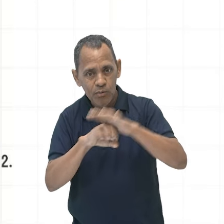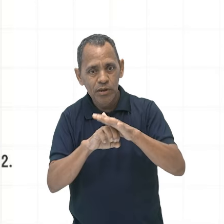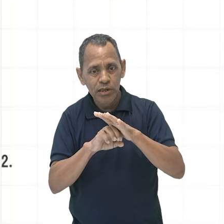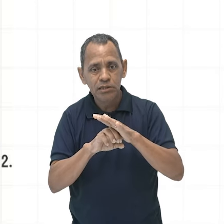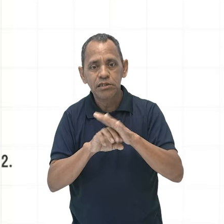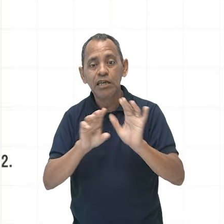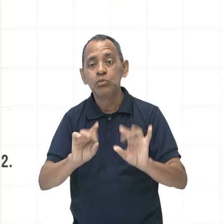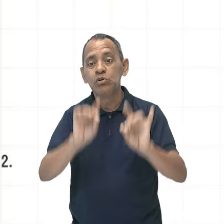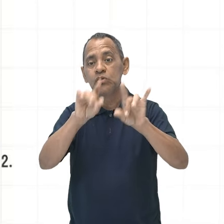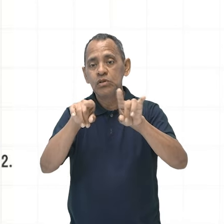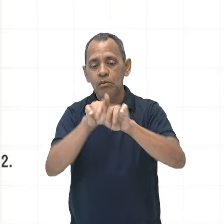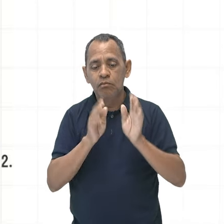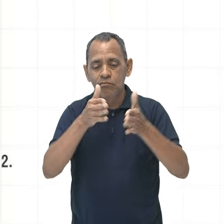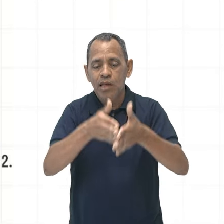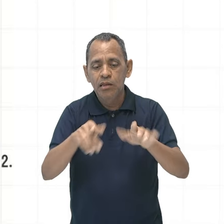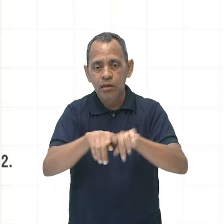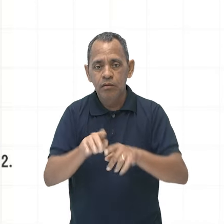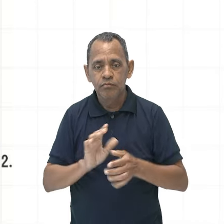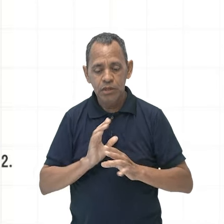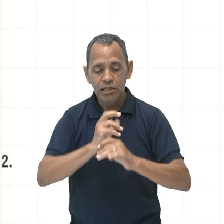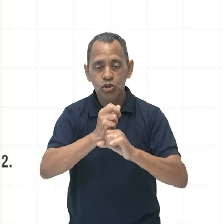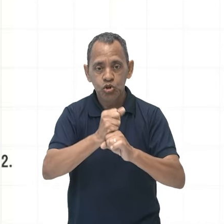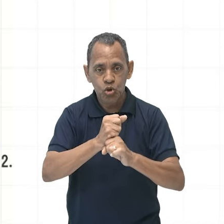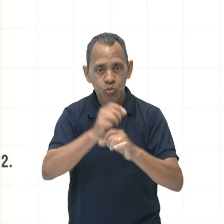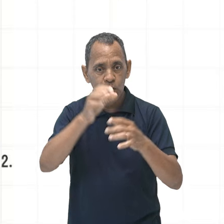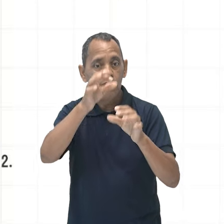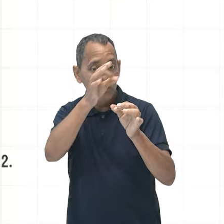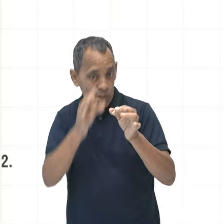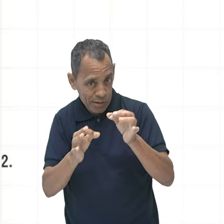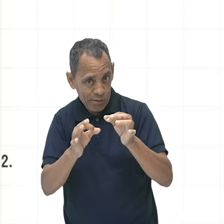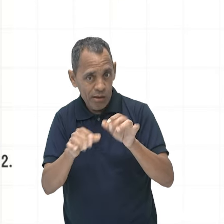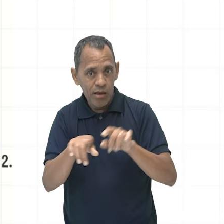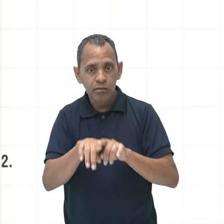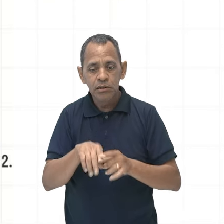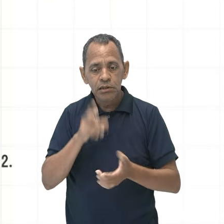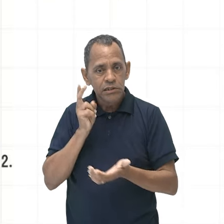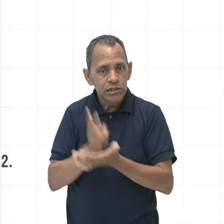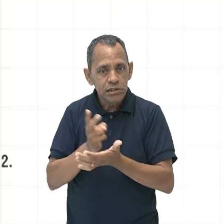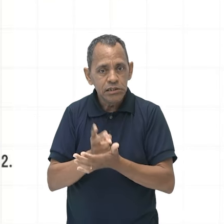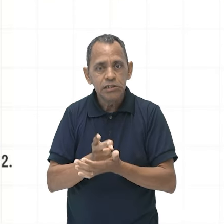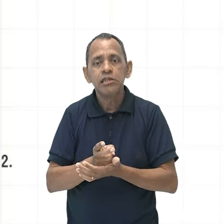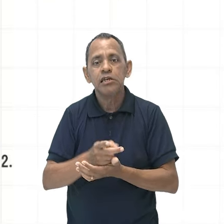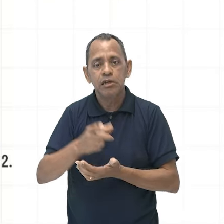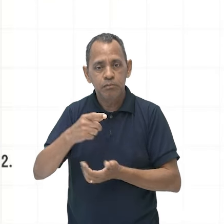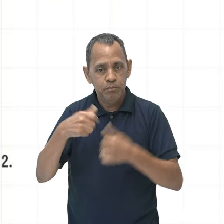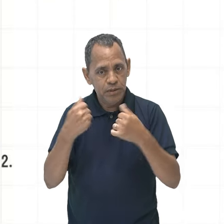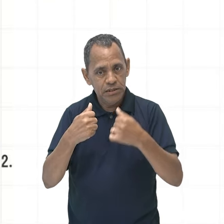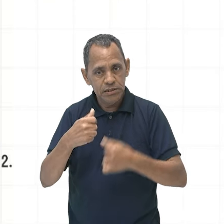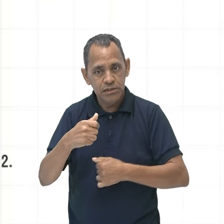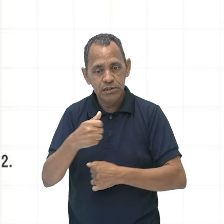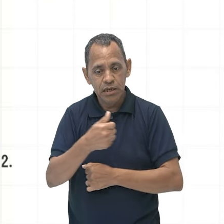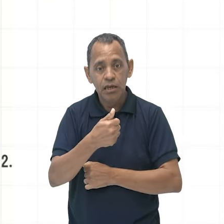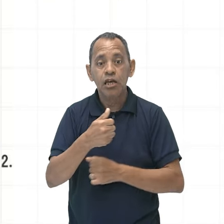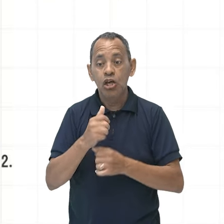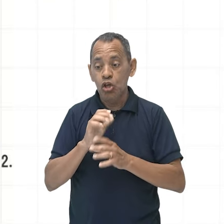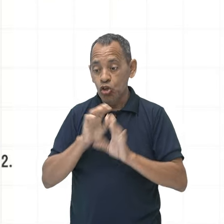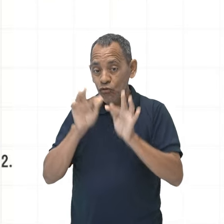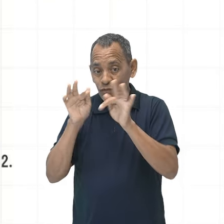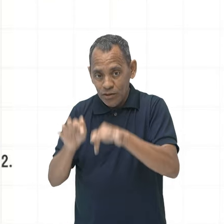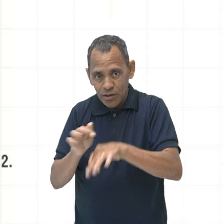a soma desses percentuais aqui sempre vai dar 100%. Se a gente fizer a soma desses